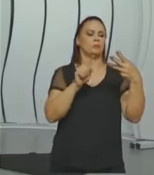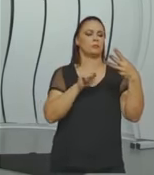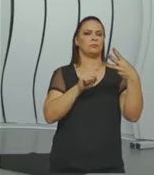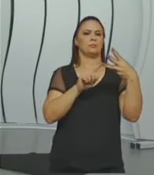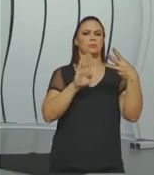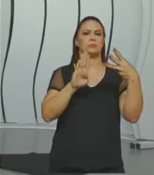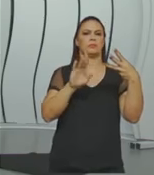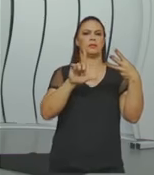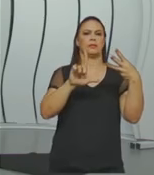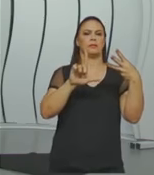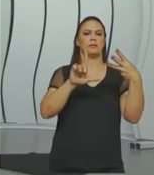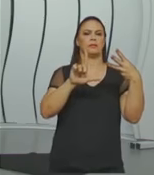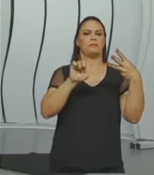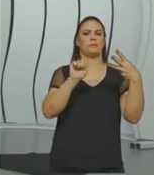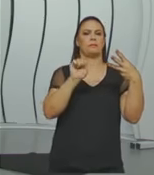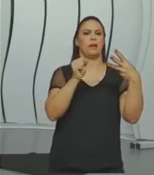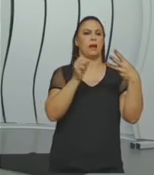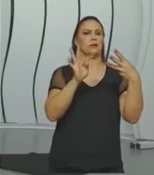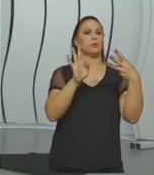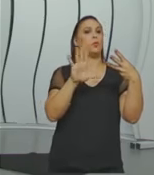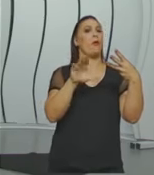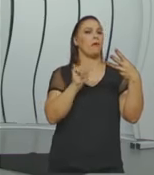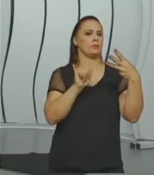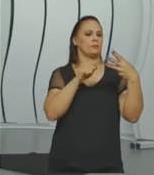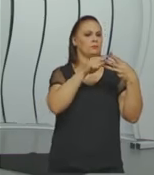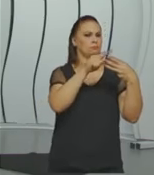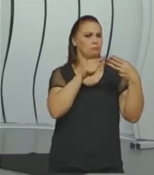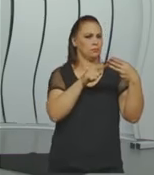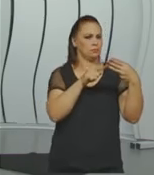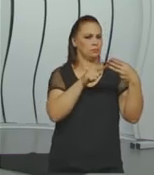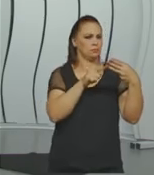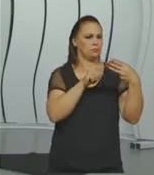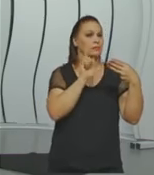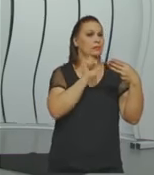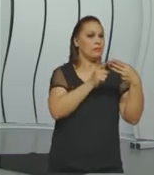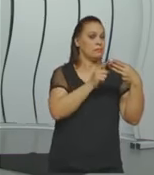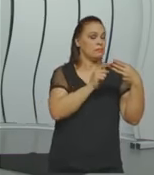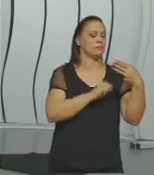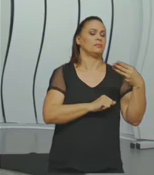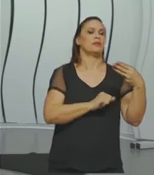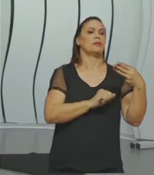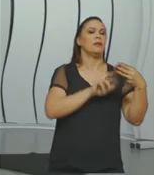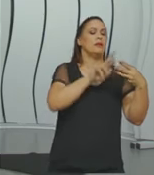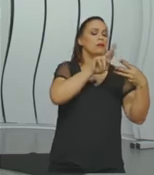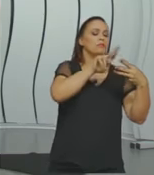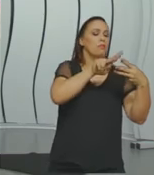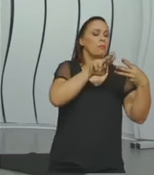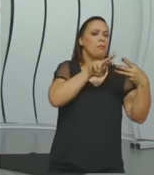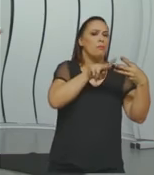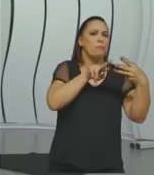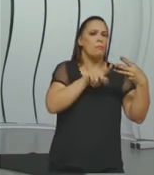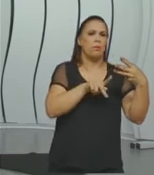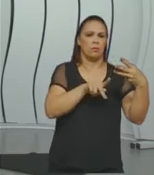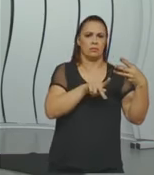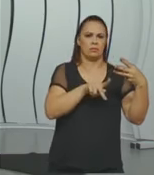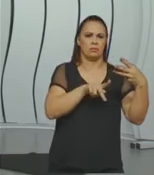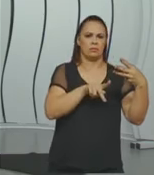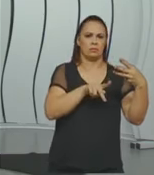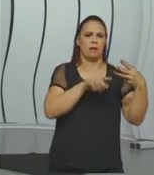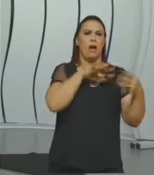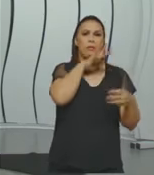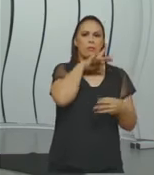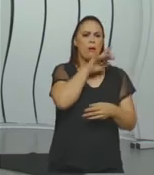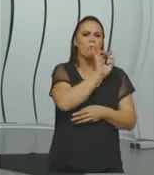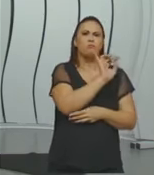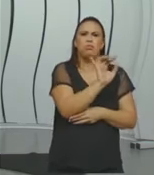Então, só que essas segmentações, elas vão ser diferentes em cada grupo dos animais. Claro que a biologia, ela